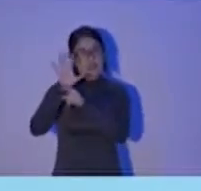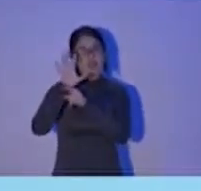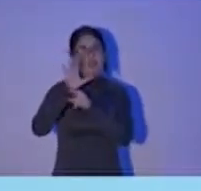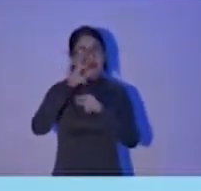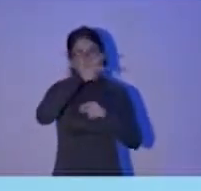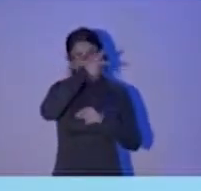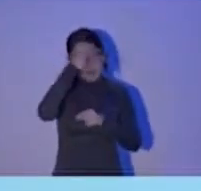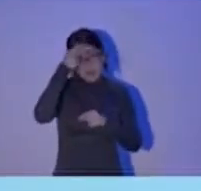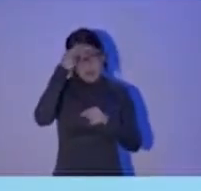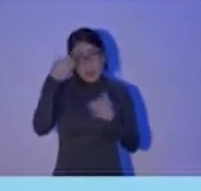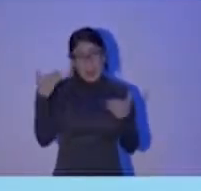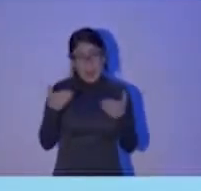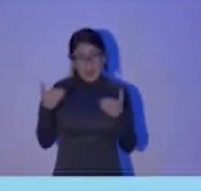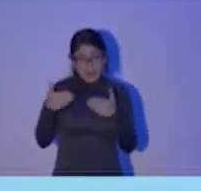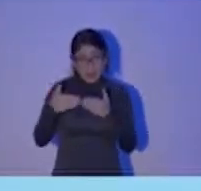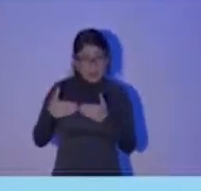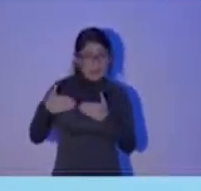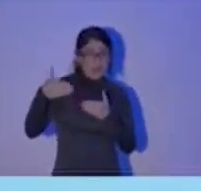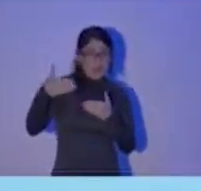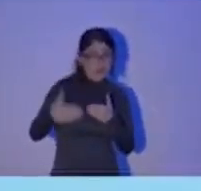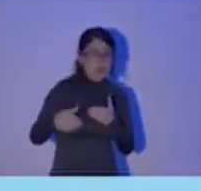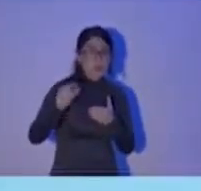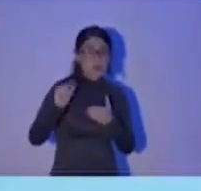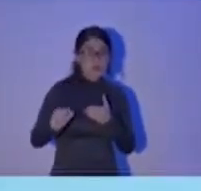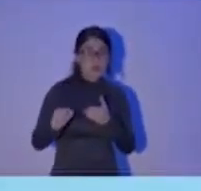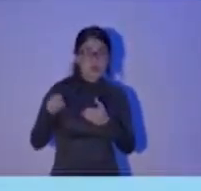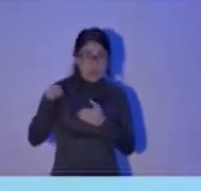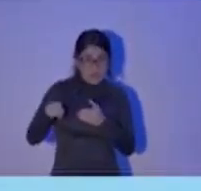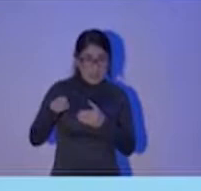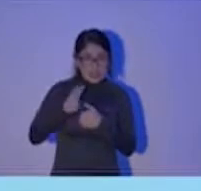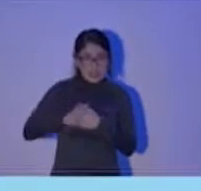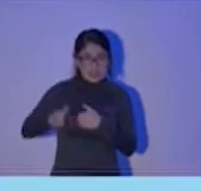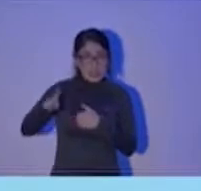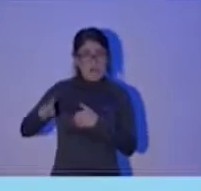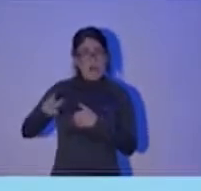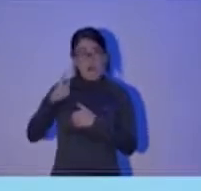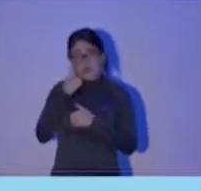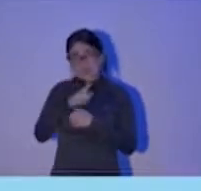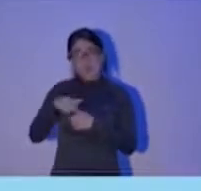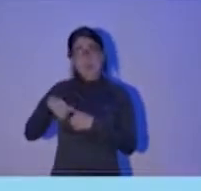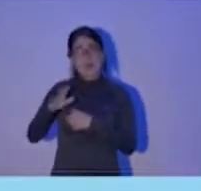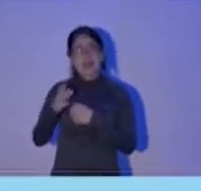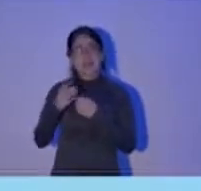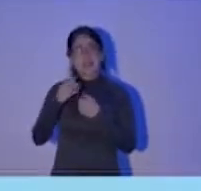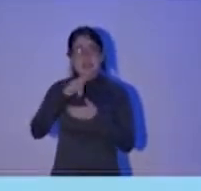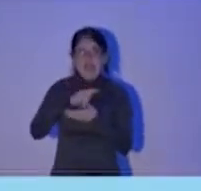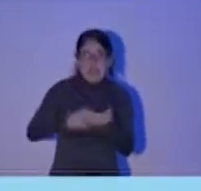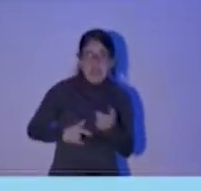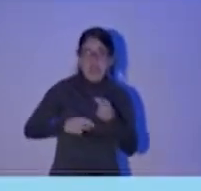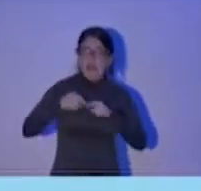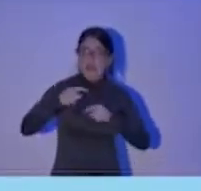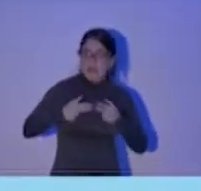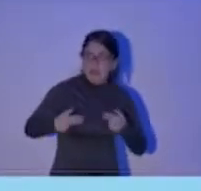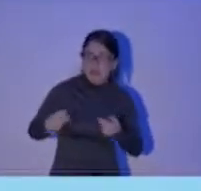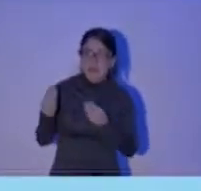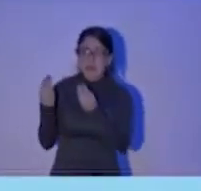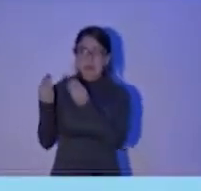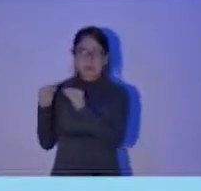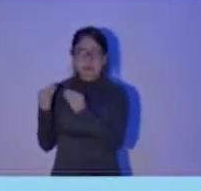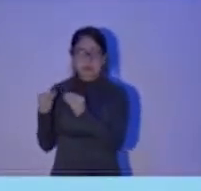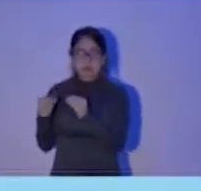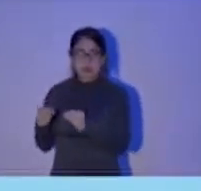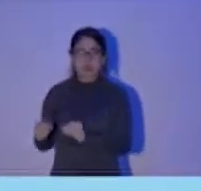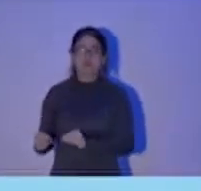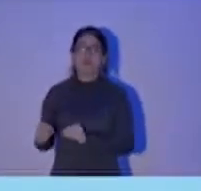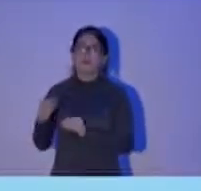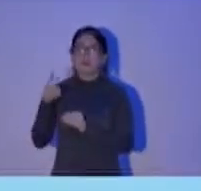é fortalecer essa plataforma para disponibilizar material, para disponibilizar comunicação, seja em